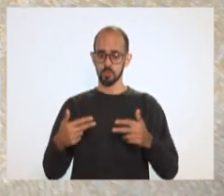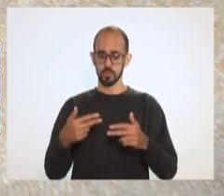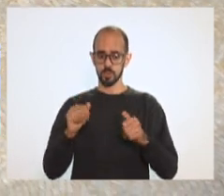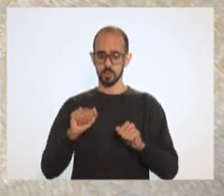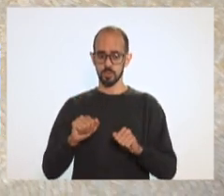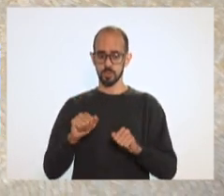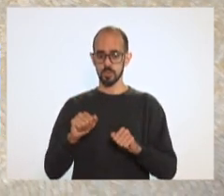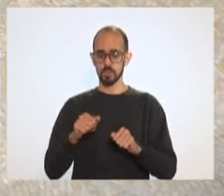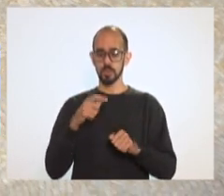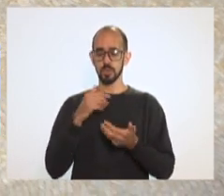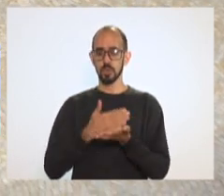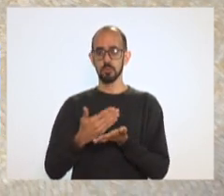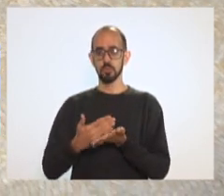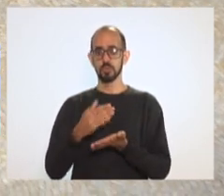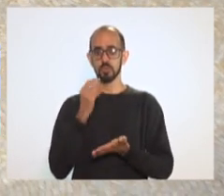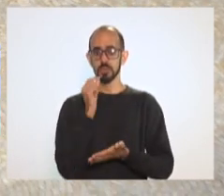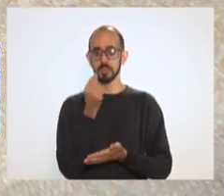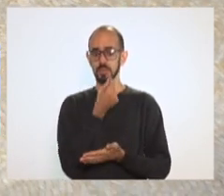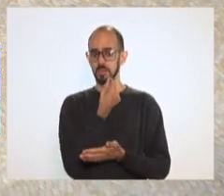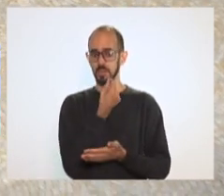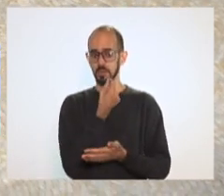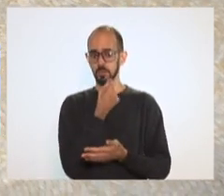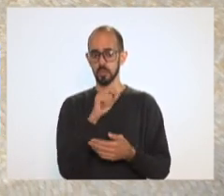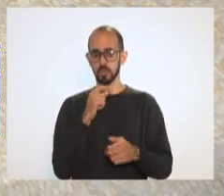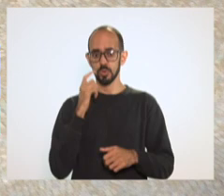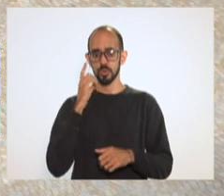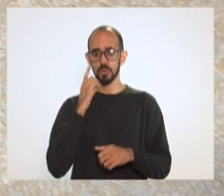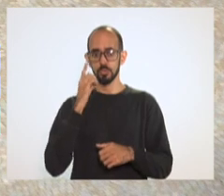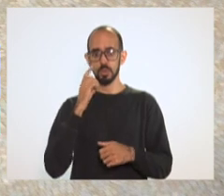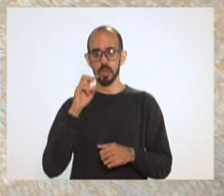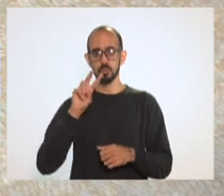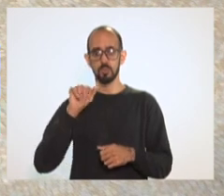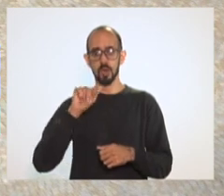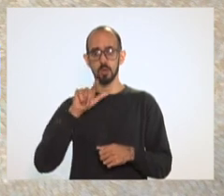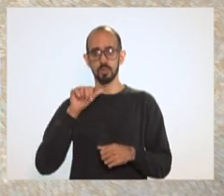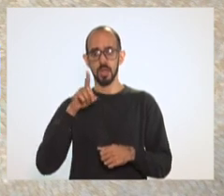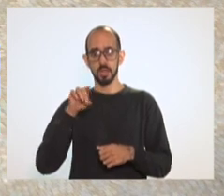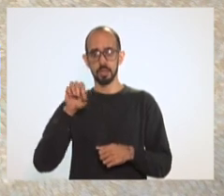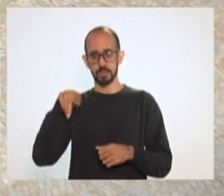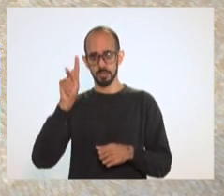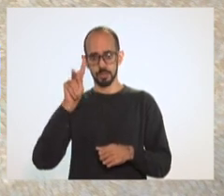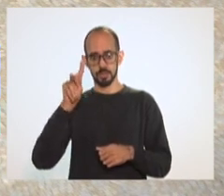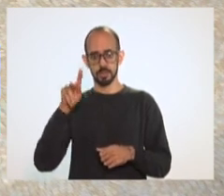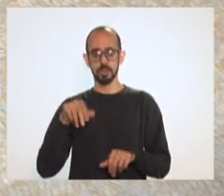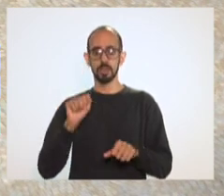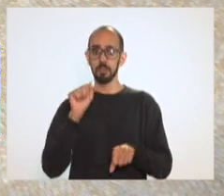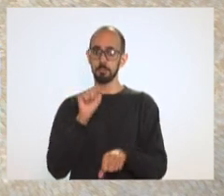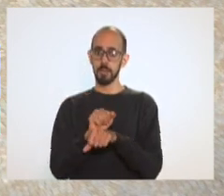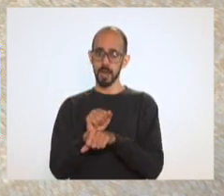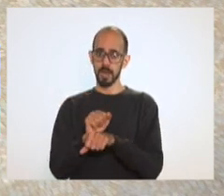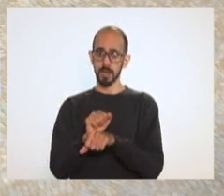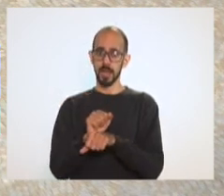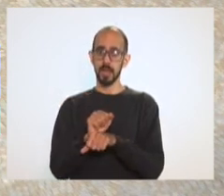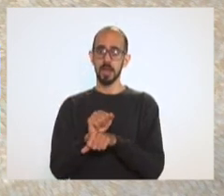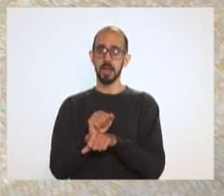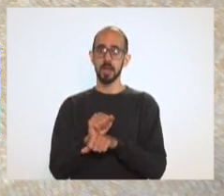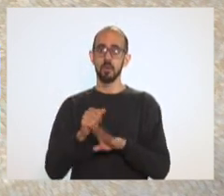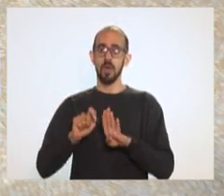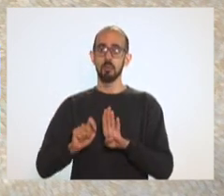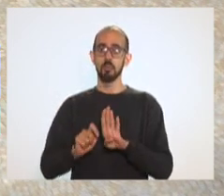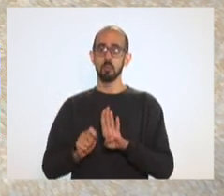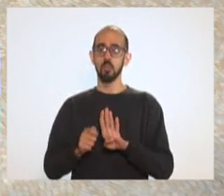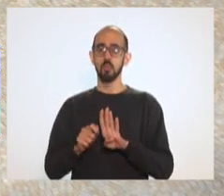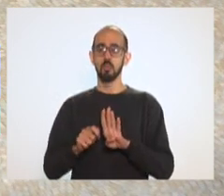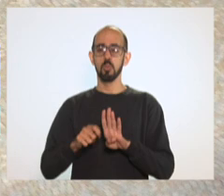setembro segundo o relatos deputado Valdeck havia parado por questões burocráticas hoje eu já fiz contato com a casa